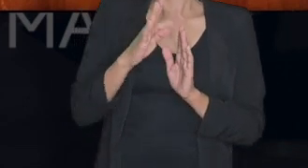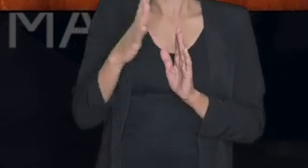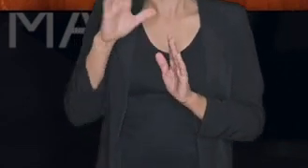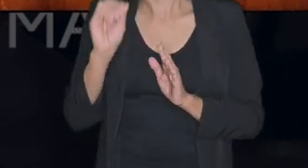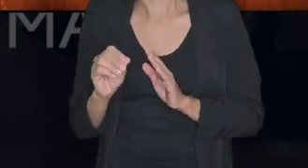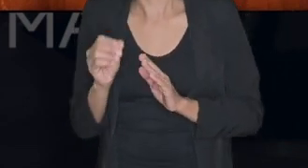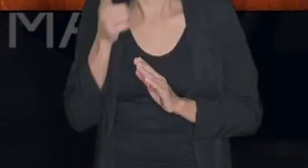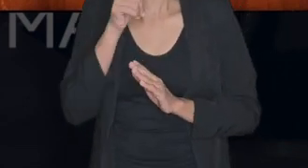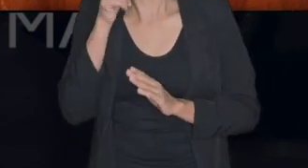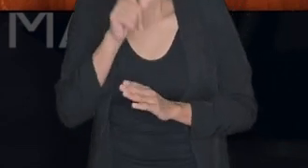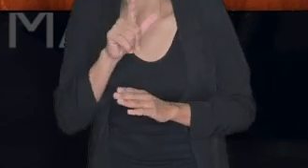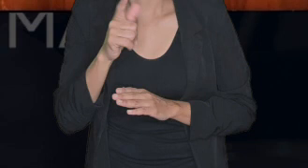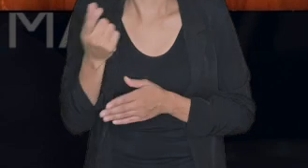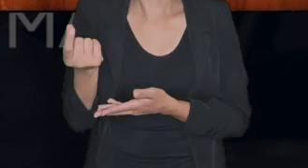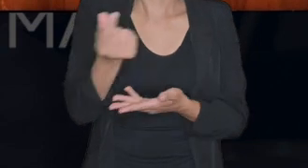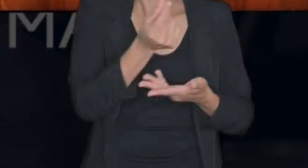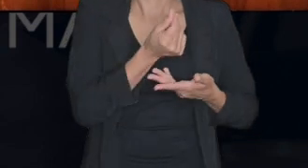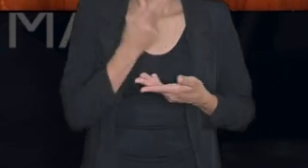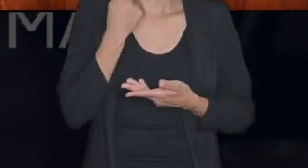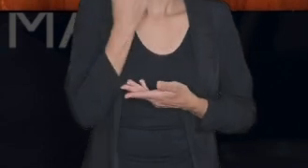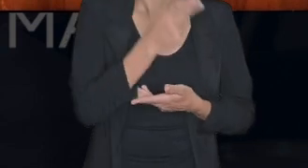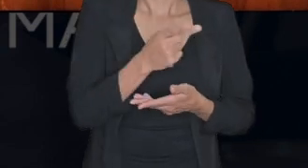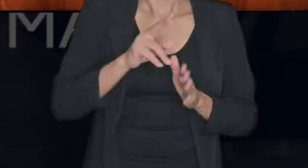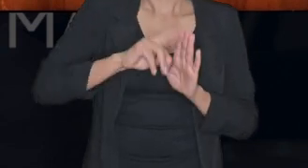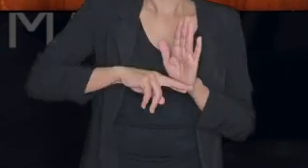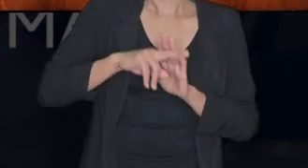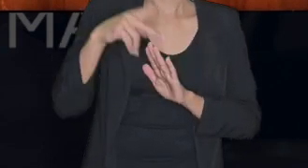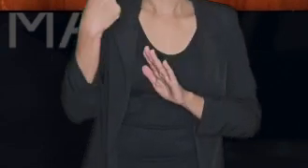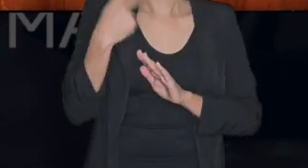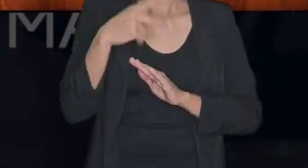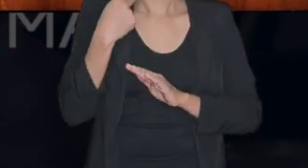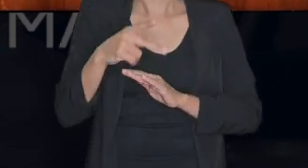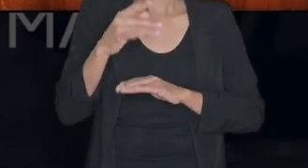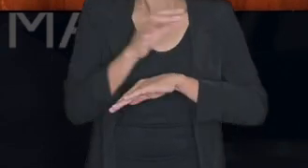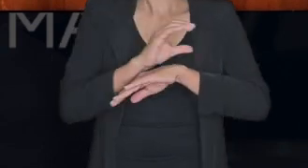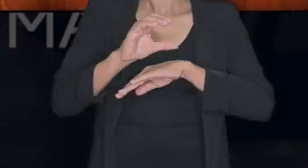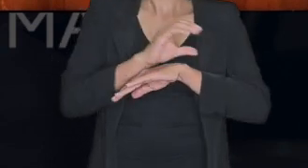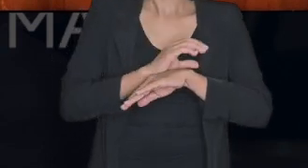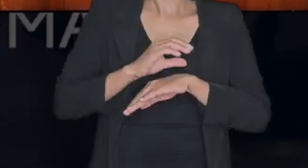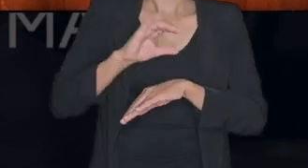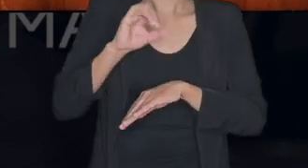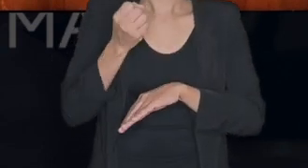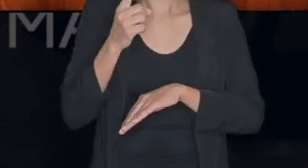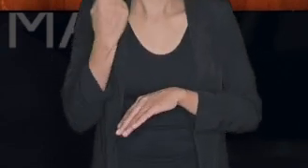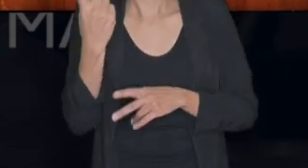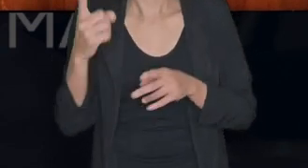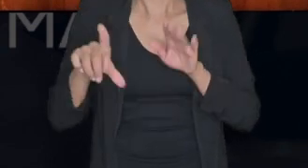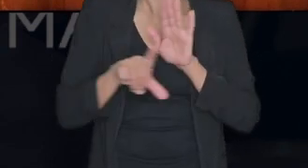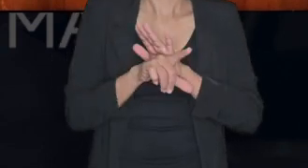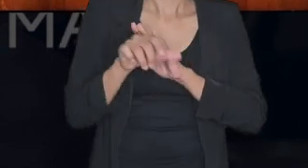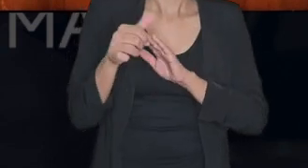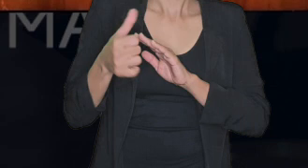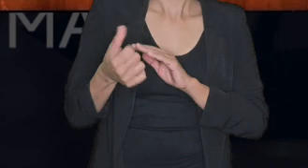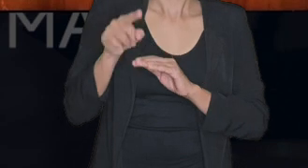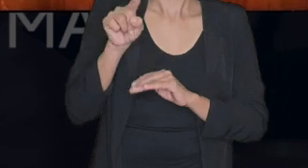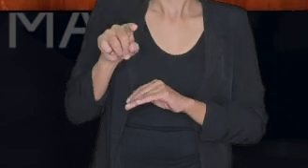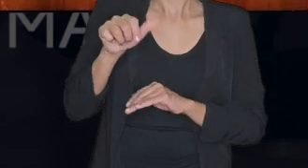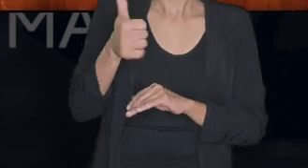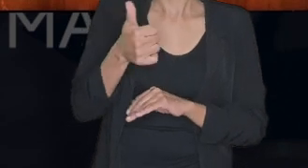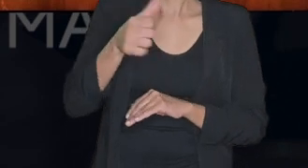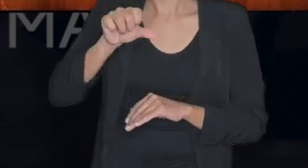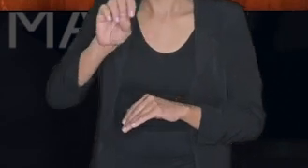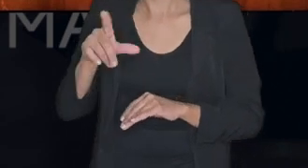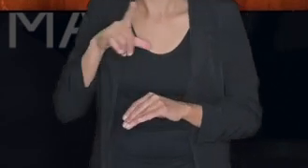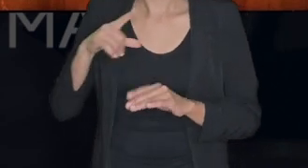normativa da Receita Federal 81, a Lei 11.196, e tem tudo a ver com vocês, porque imposto sobre a renda, se